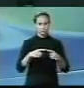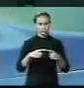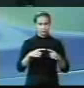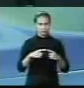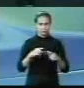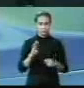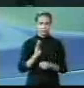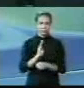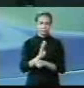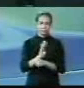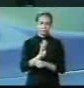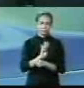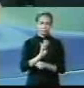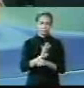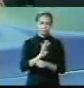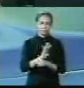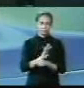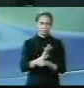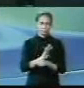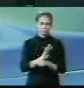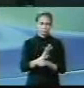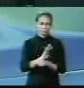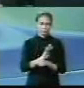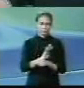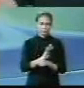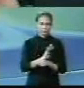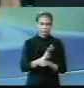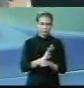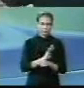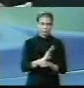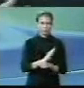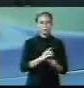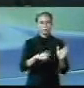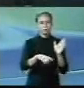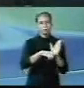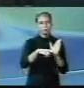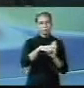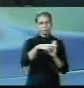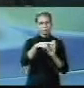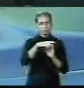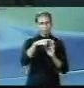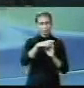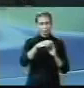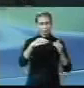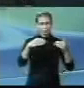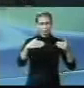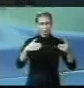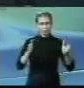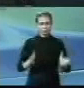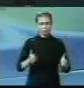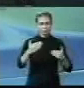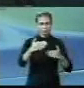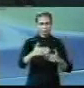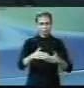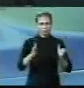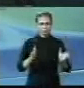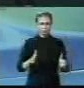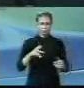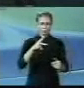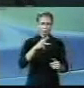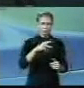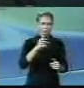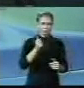que a gente viu na aula passada foi o firewall de aplicação e o firewall de pacotes. O firewall de pacotes, ele